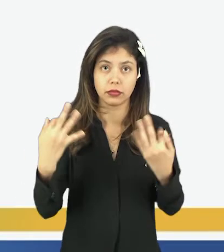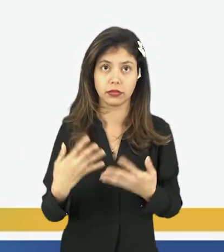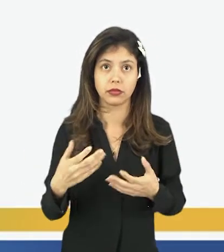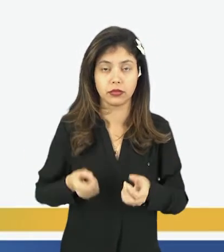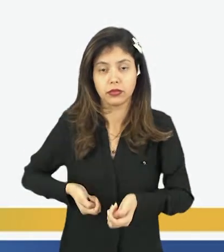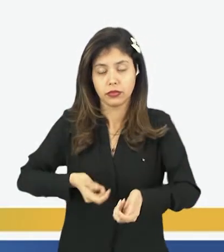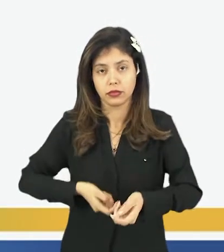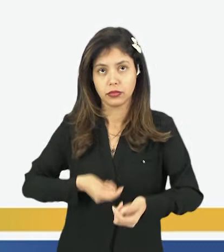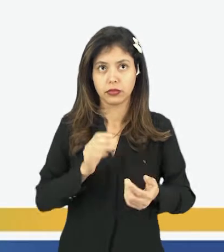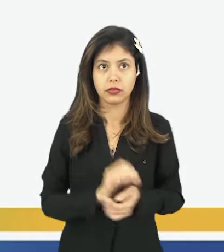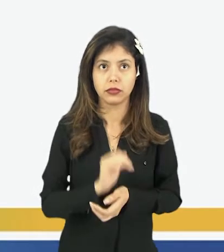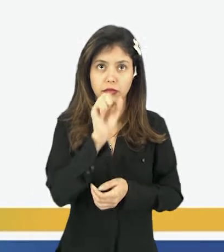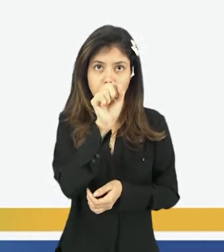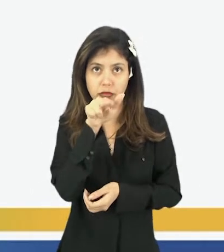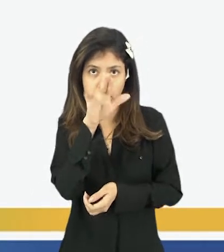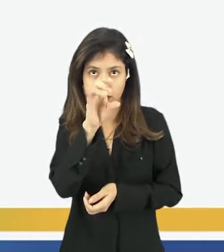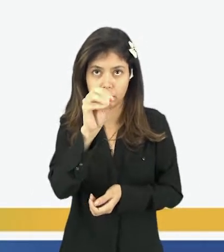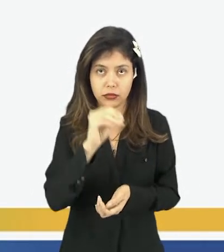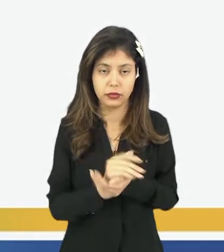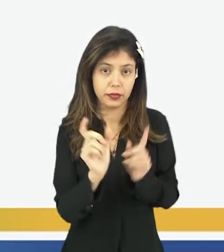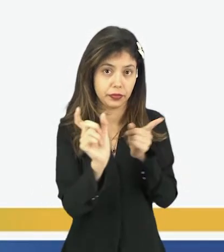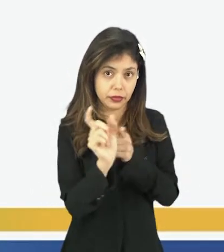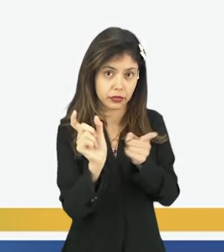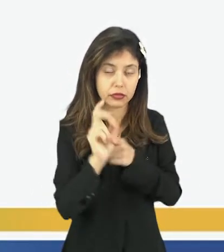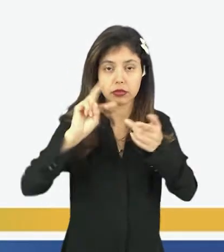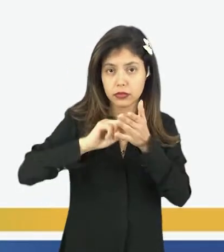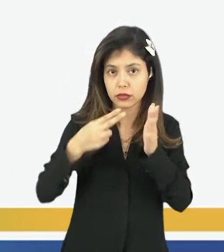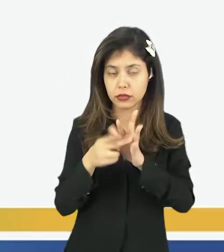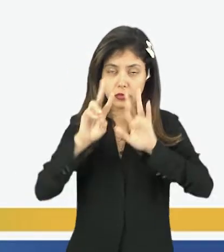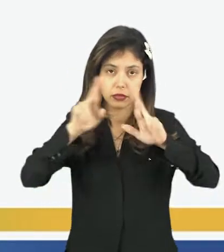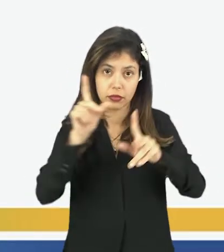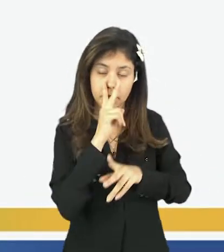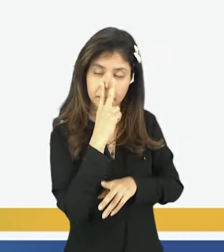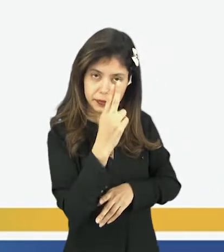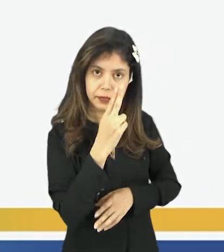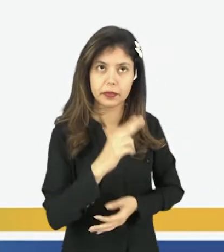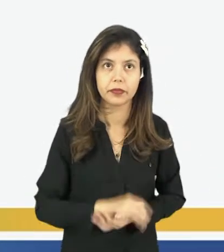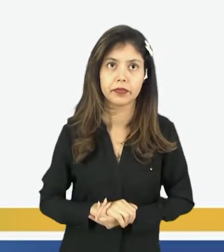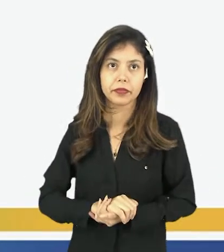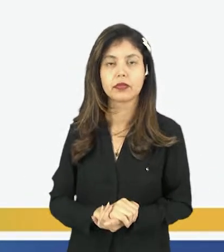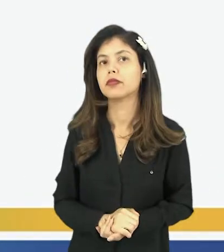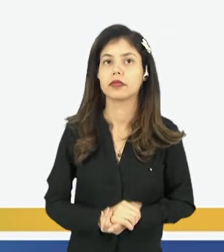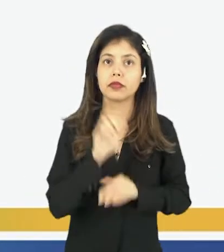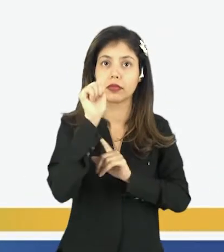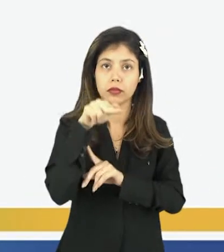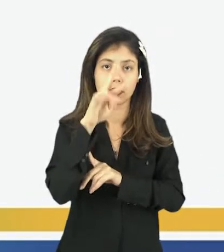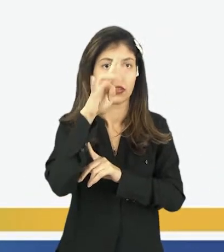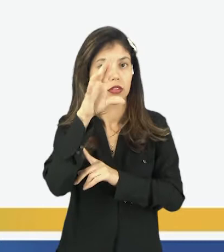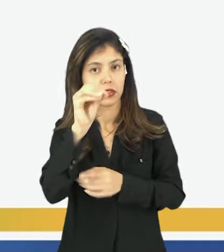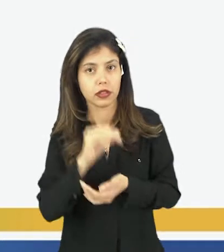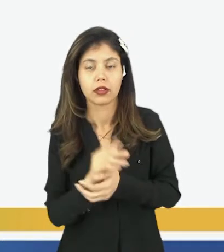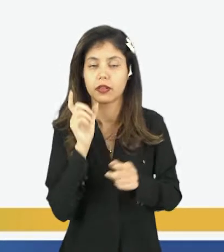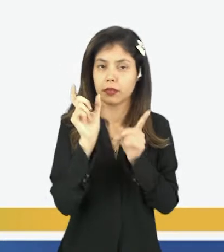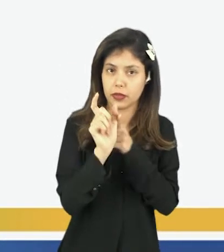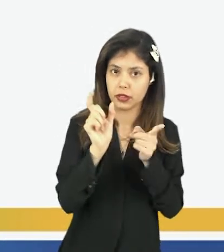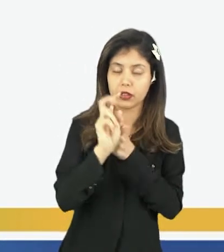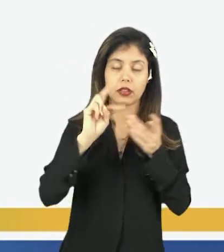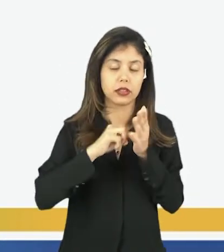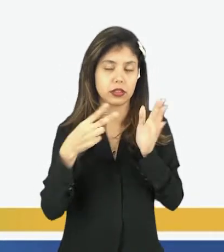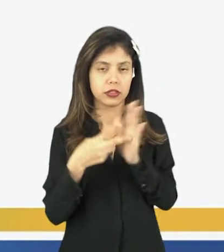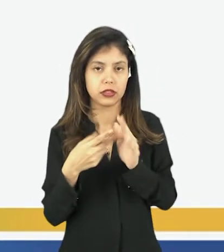ao lado. Sinônimos são palavras que têm significado muito parecidos. Antônimos são palavras que têm